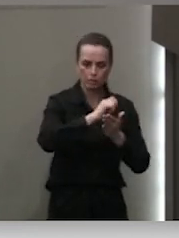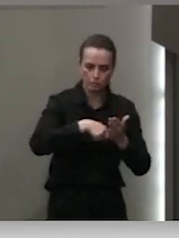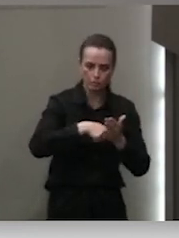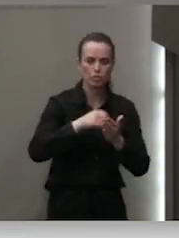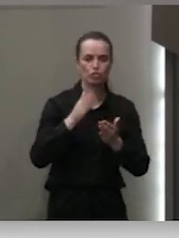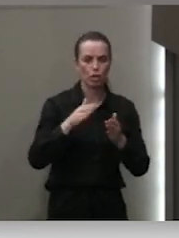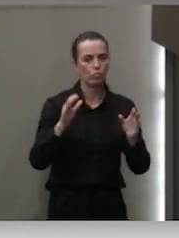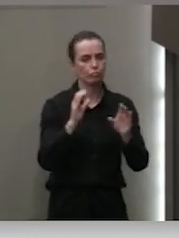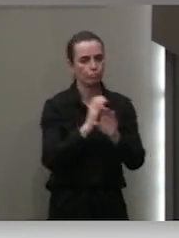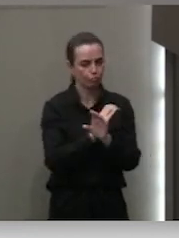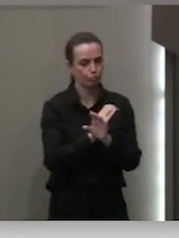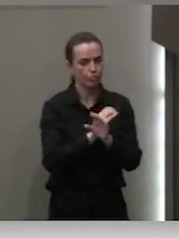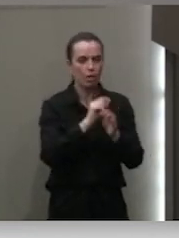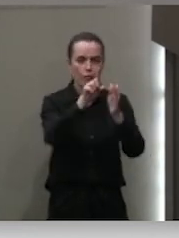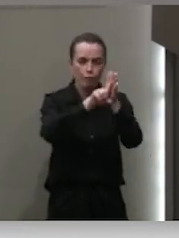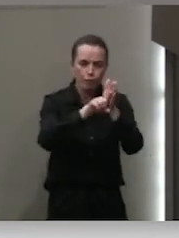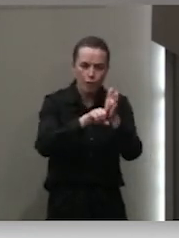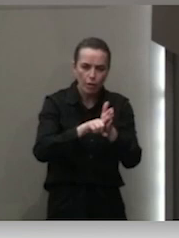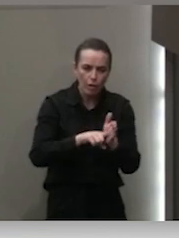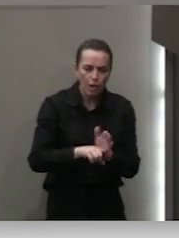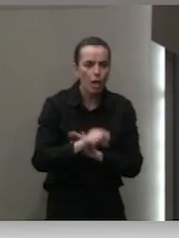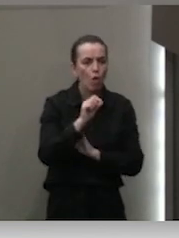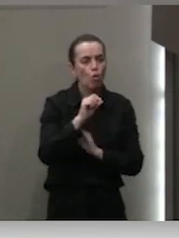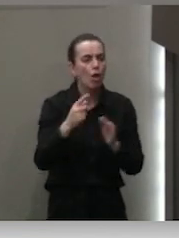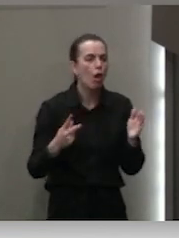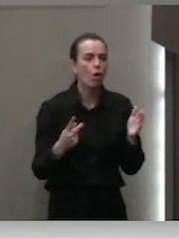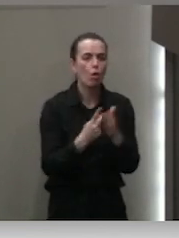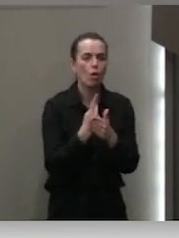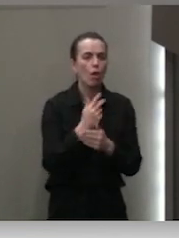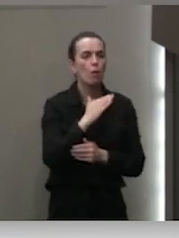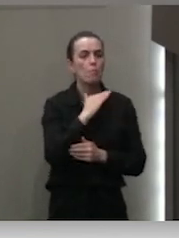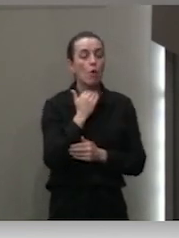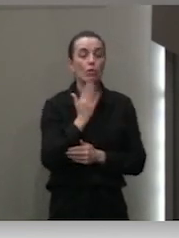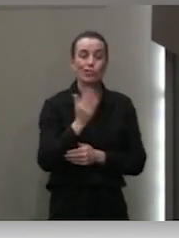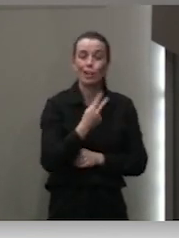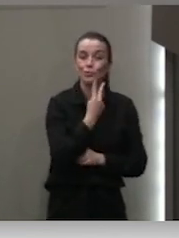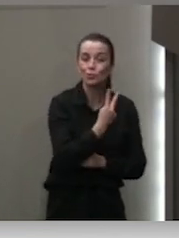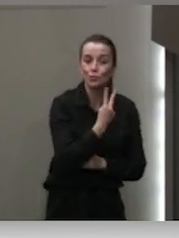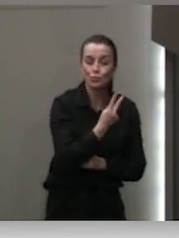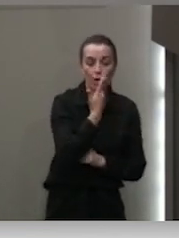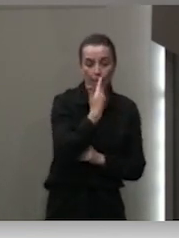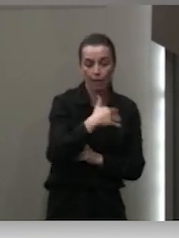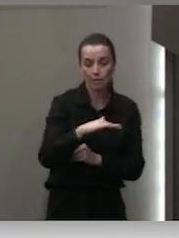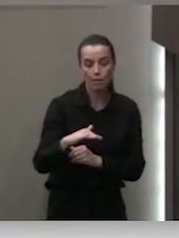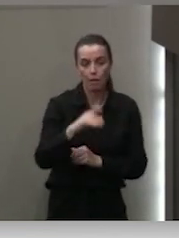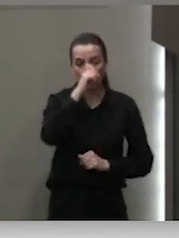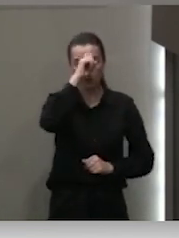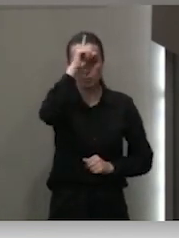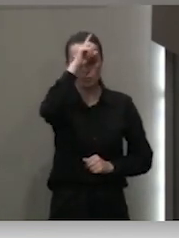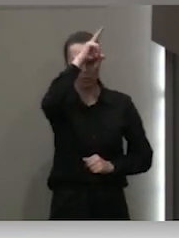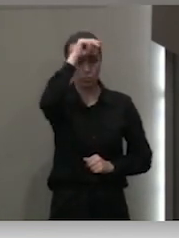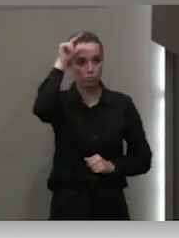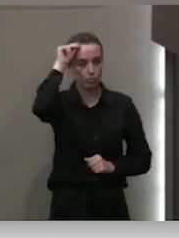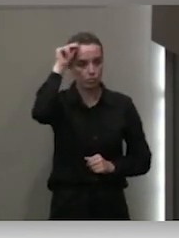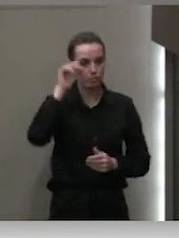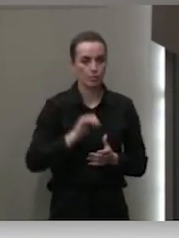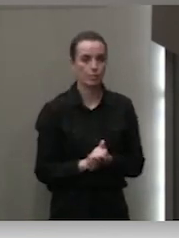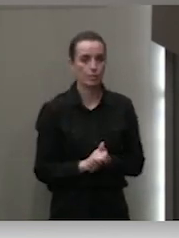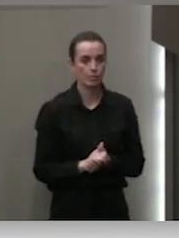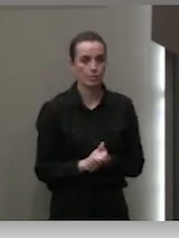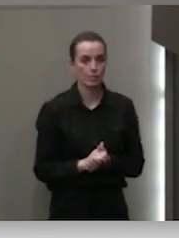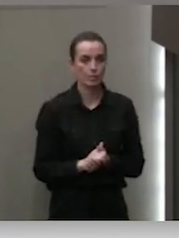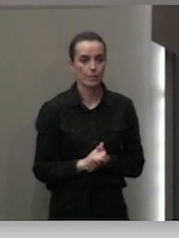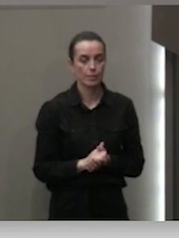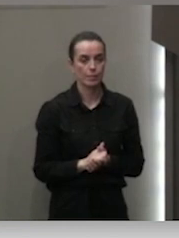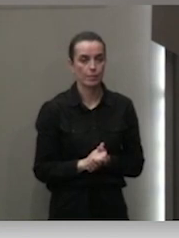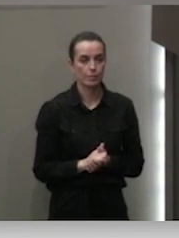para investigar as circunstâncias da Morte já de duas crianças no hospital municipal que Foi estabelecido